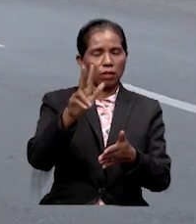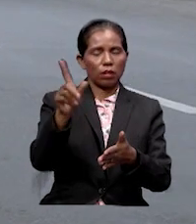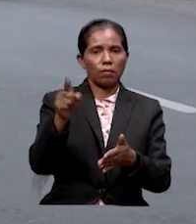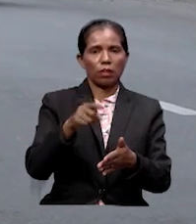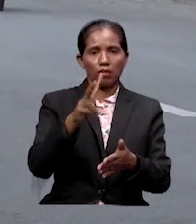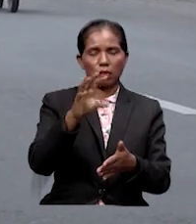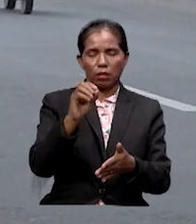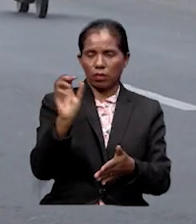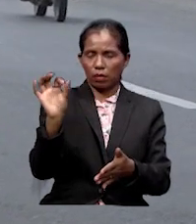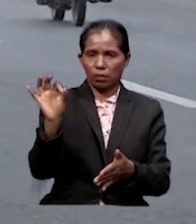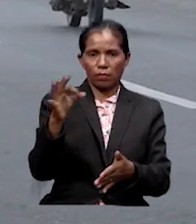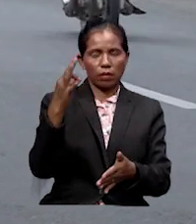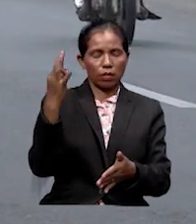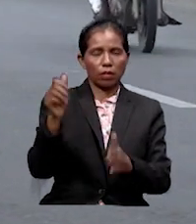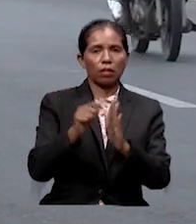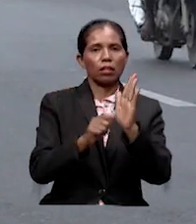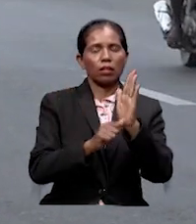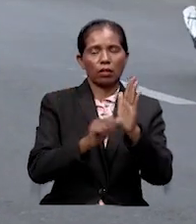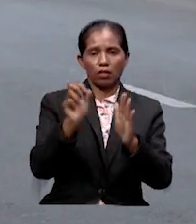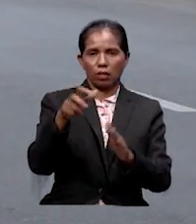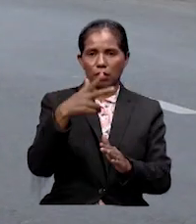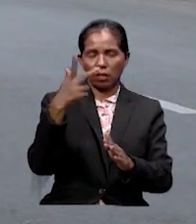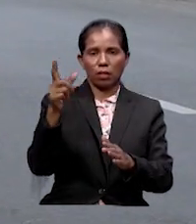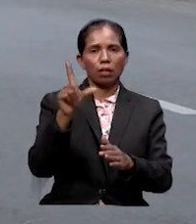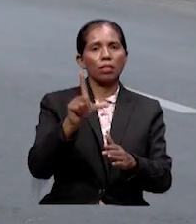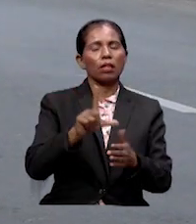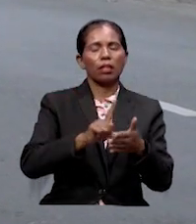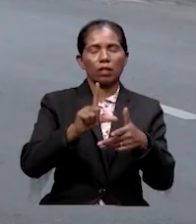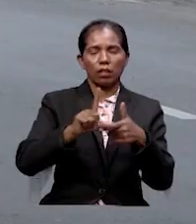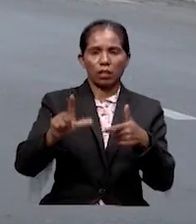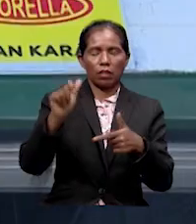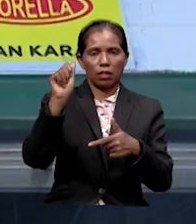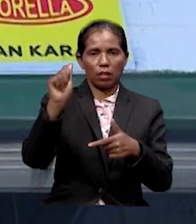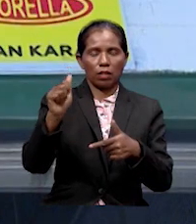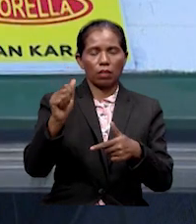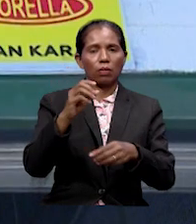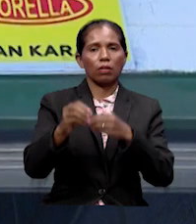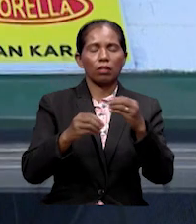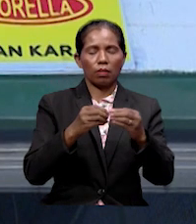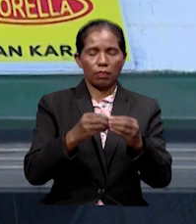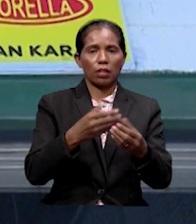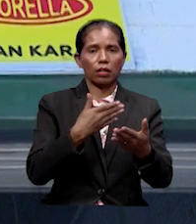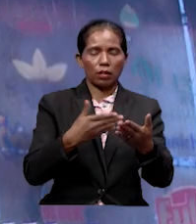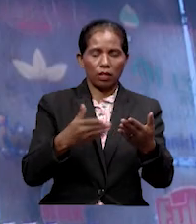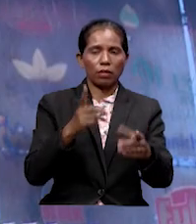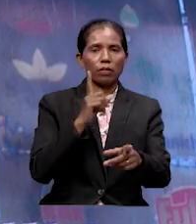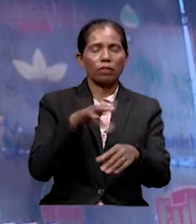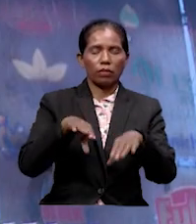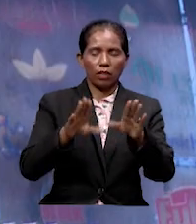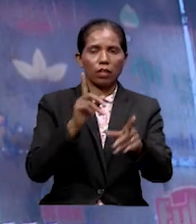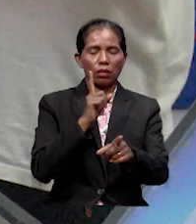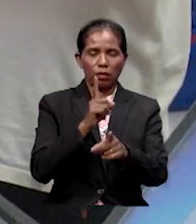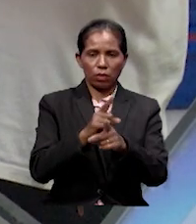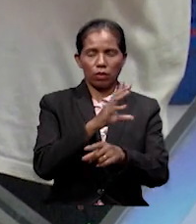sia artigo sanulo resentolu a linha A kona ba preso justo ba operador ekonomia